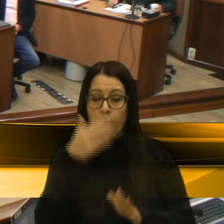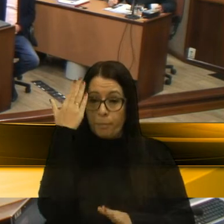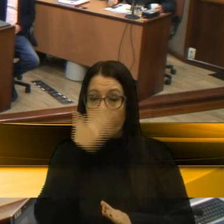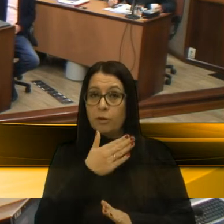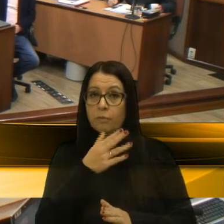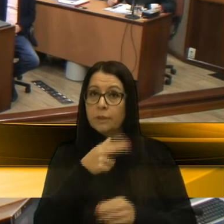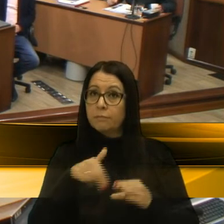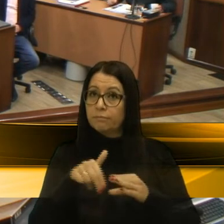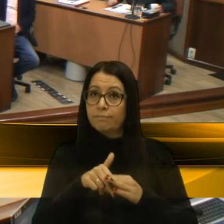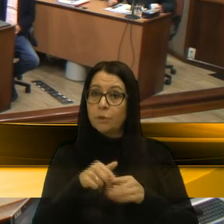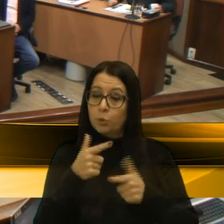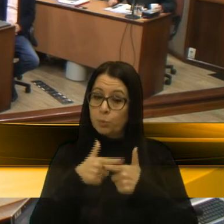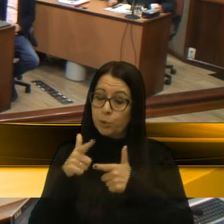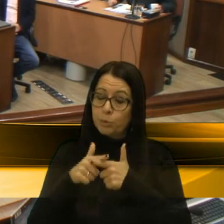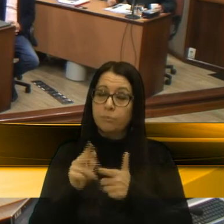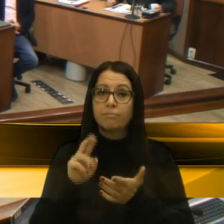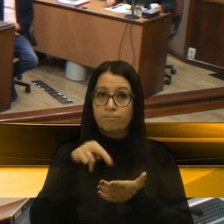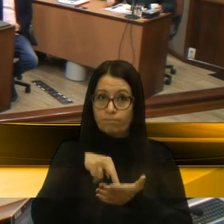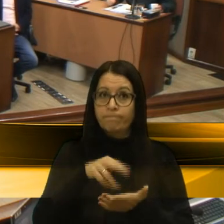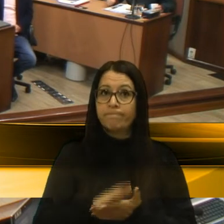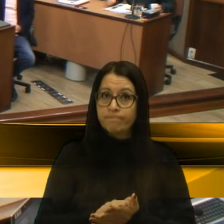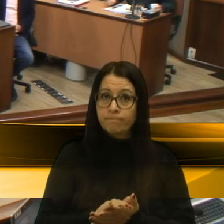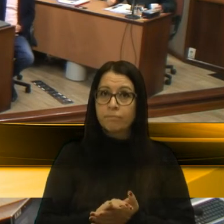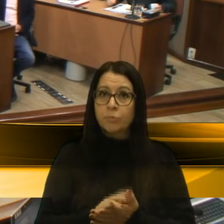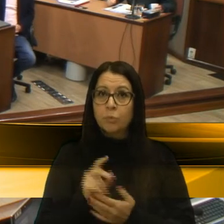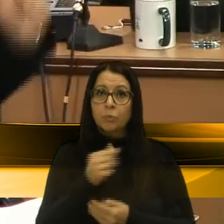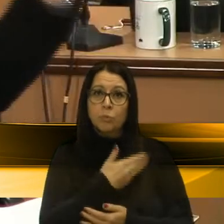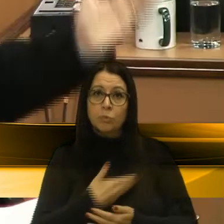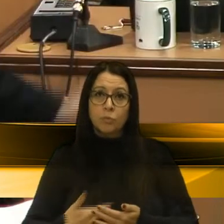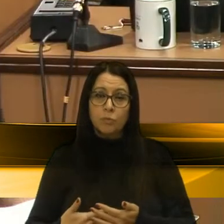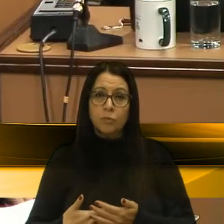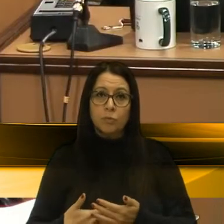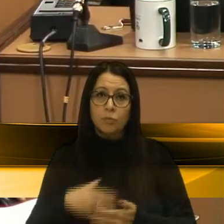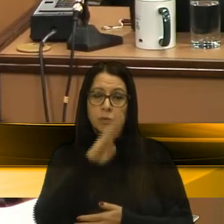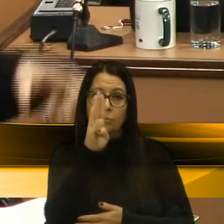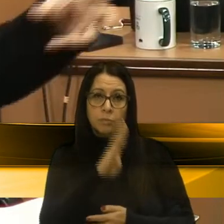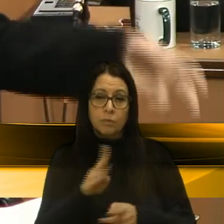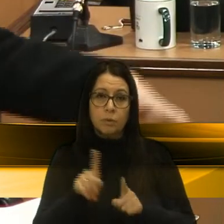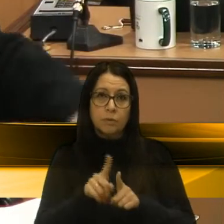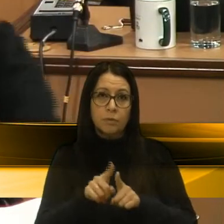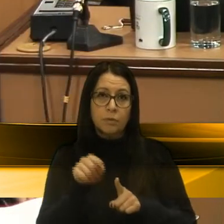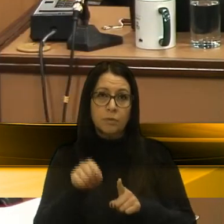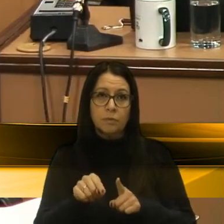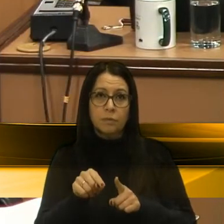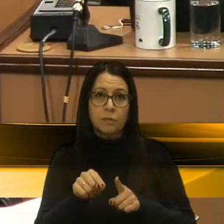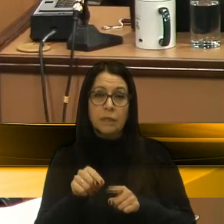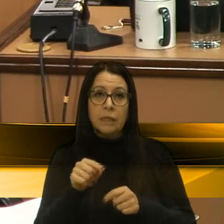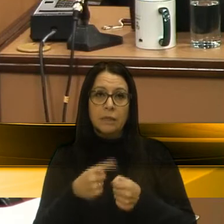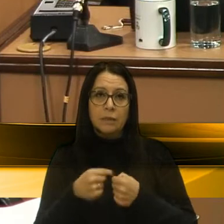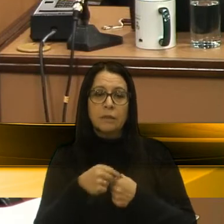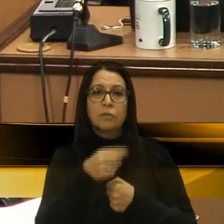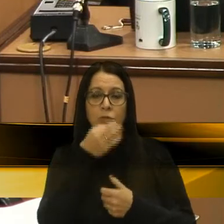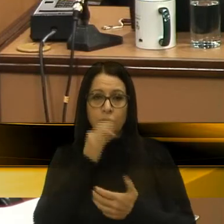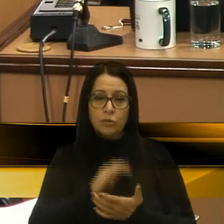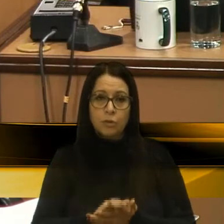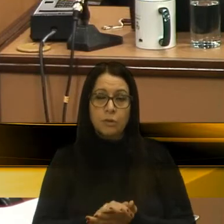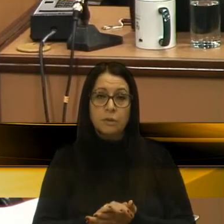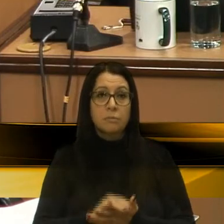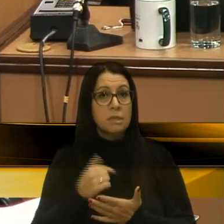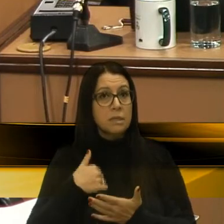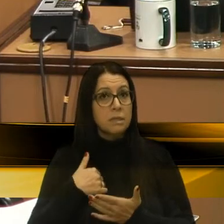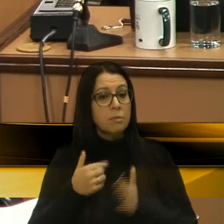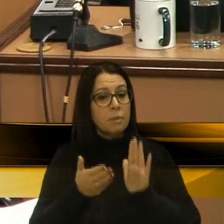veta. Fiscalizar, não deixa entrar no postão. Tem que entrar no Ministério Público a ver se alguém nos ampara, ou tem que ir lá fazer, como se diz,